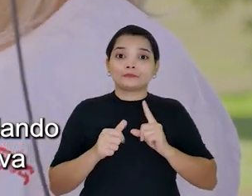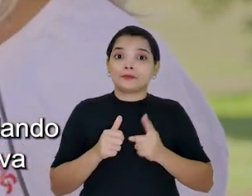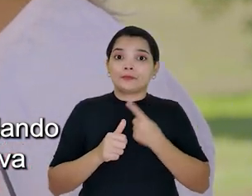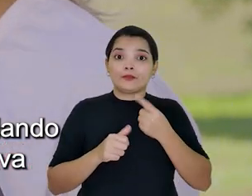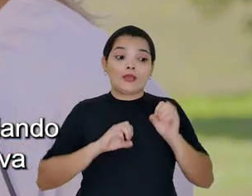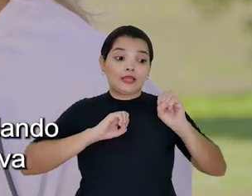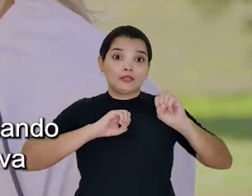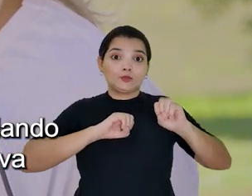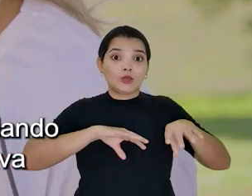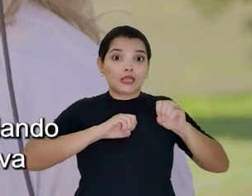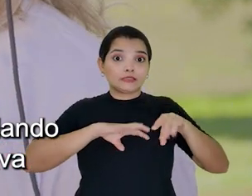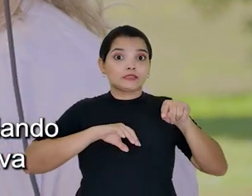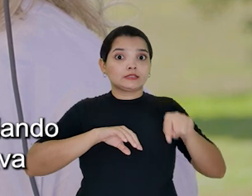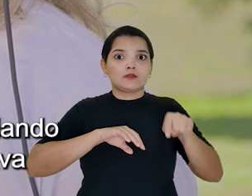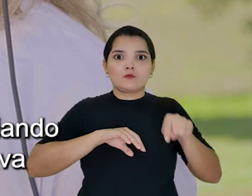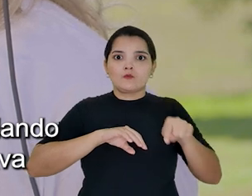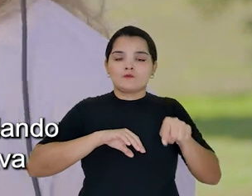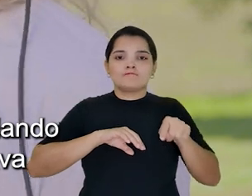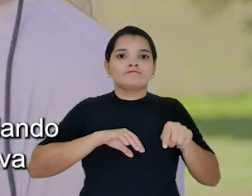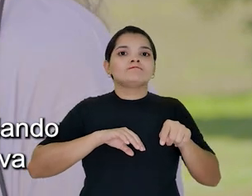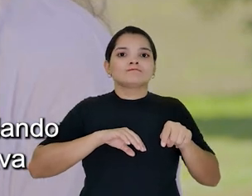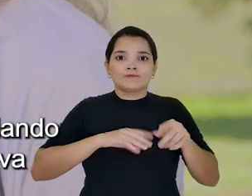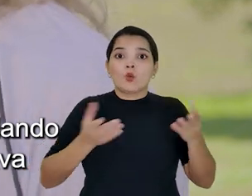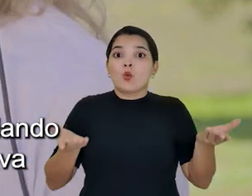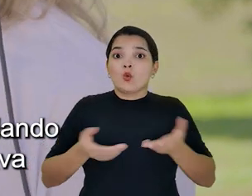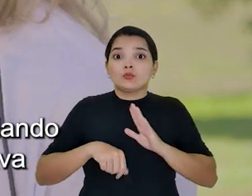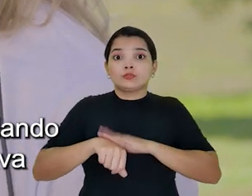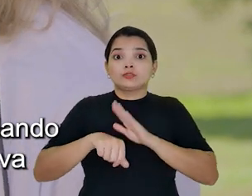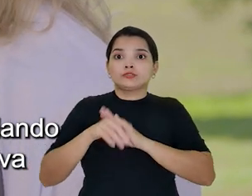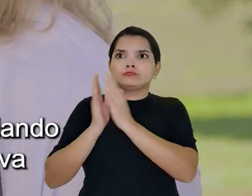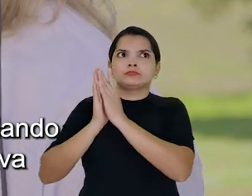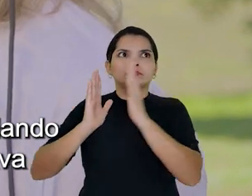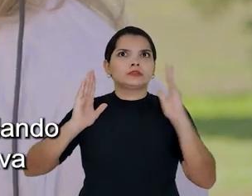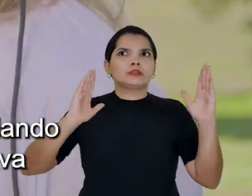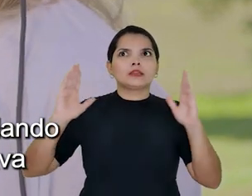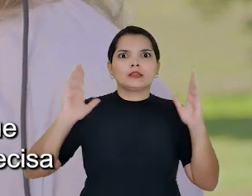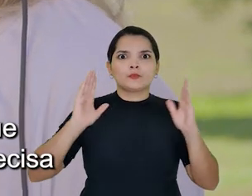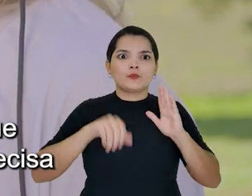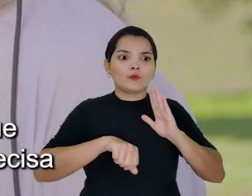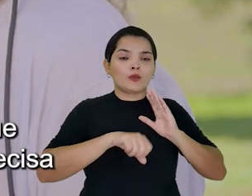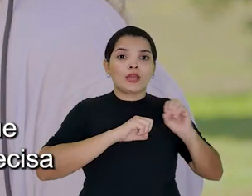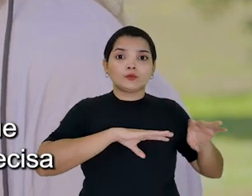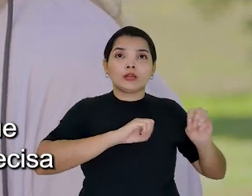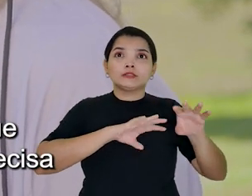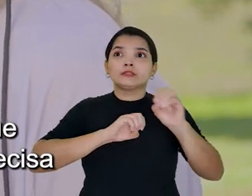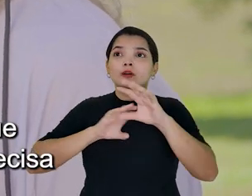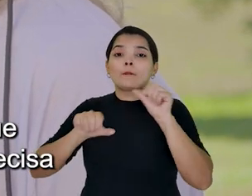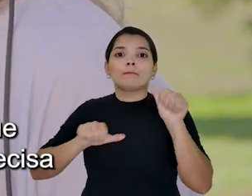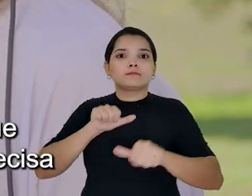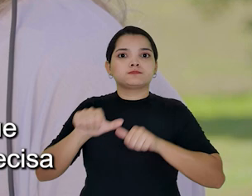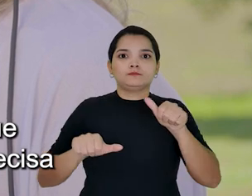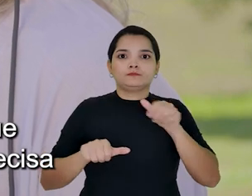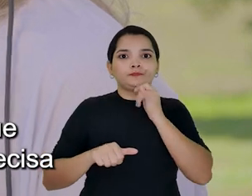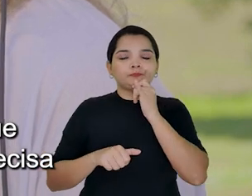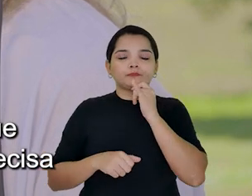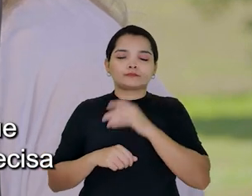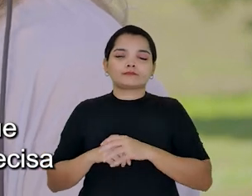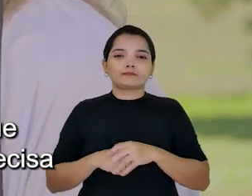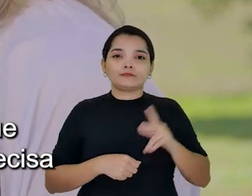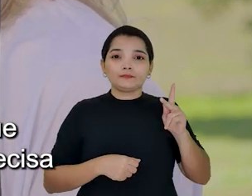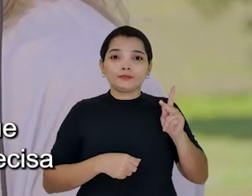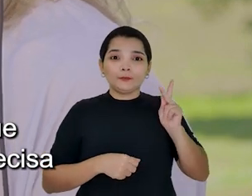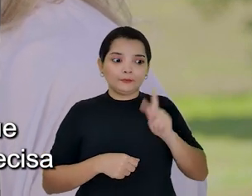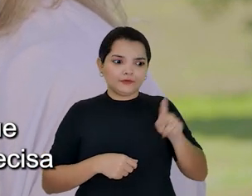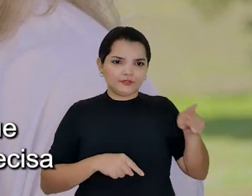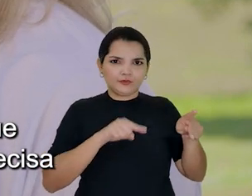educação tá mudando muito nos nos tempos nós estamos eu falava lá dentro o professor ele não é mais aquele que tem o